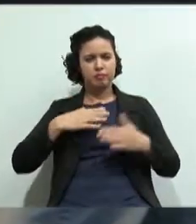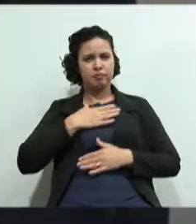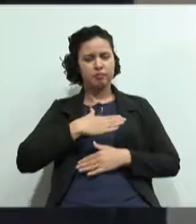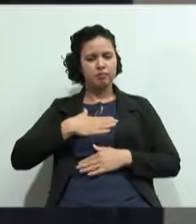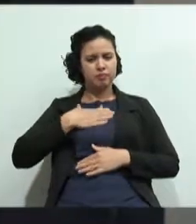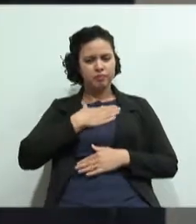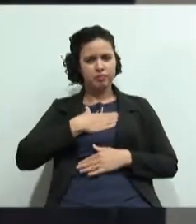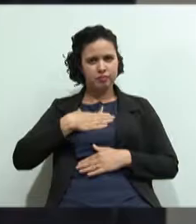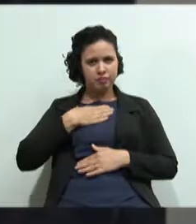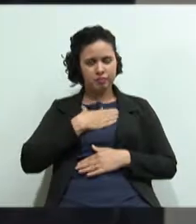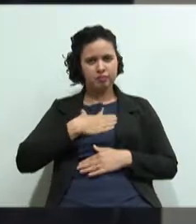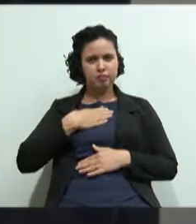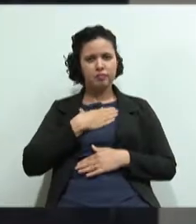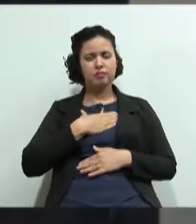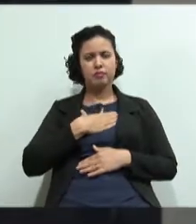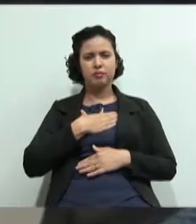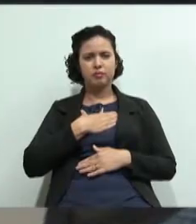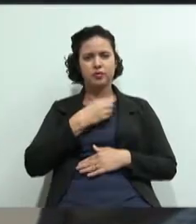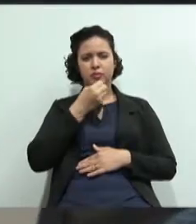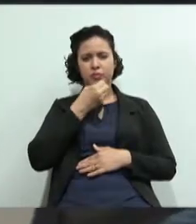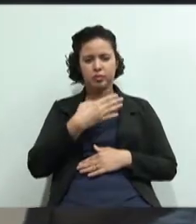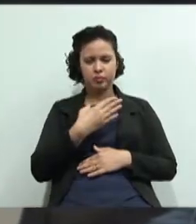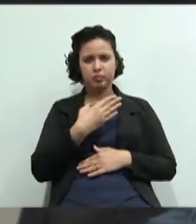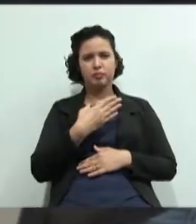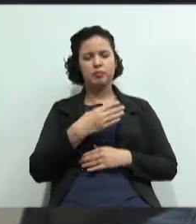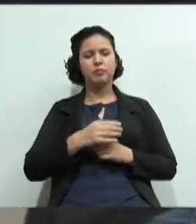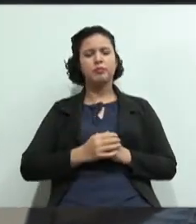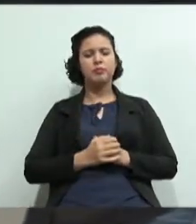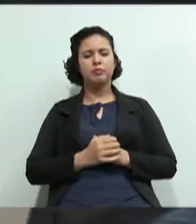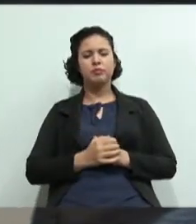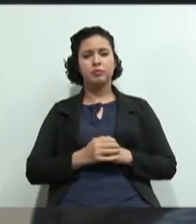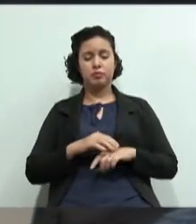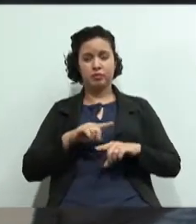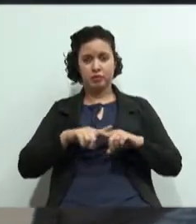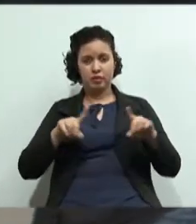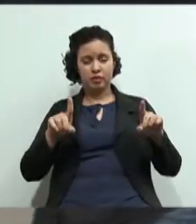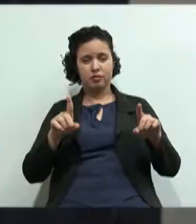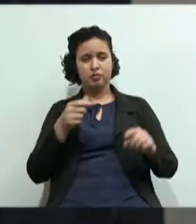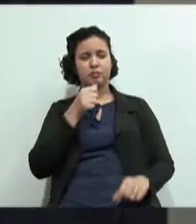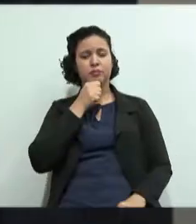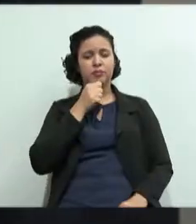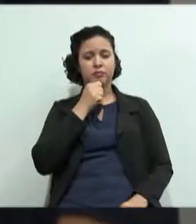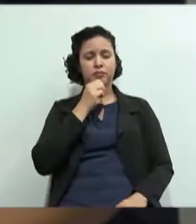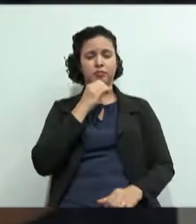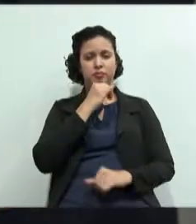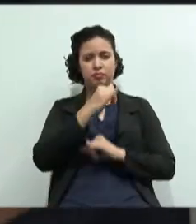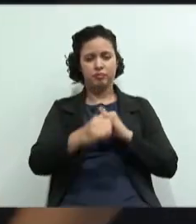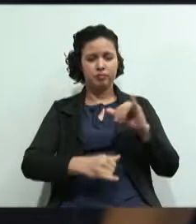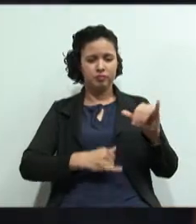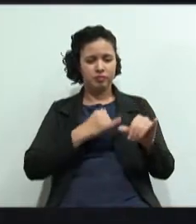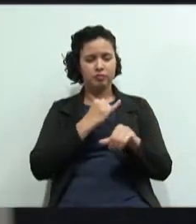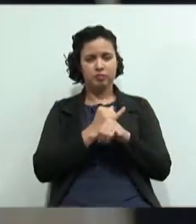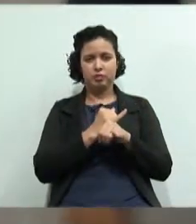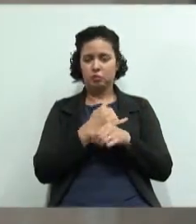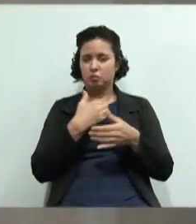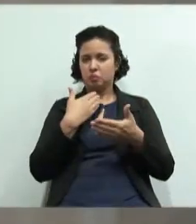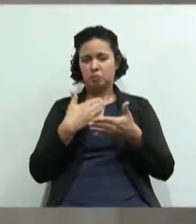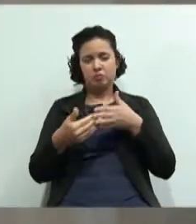da cooperativa, tá bom? Você consegue para mim até meio-dia, ok? Mas é que a gente tá sem internet. Dá um jeito, você tem 2 horas, tá?